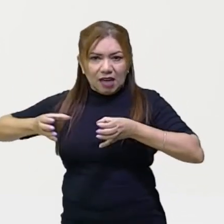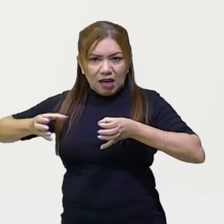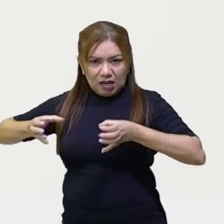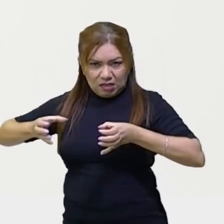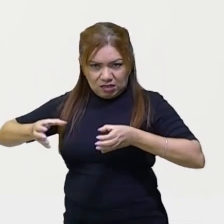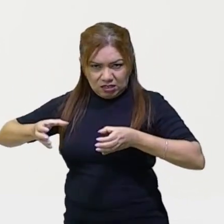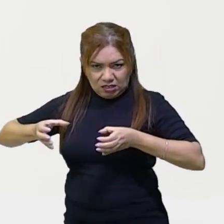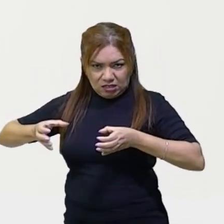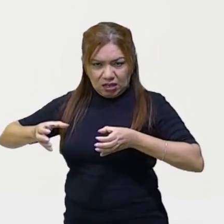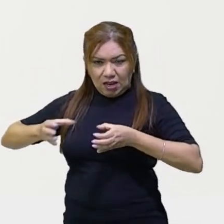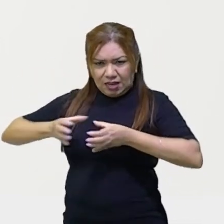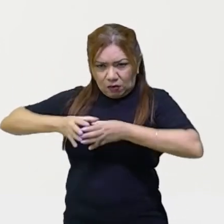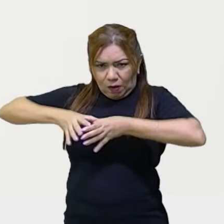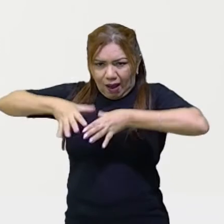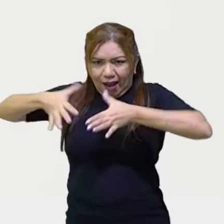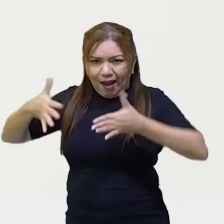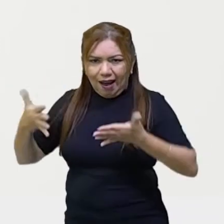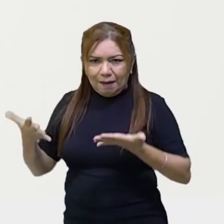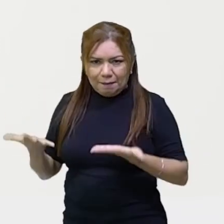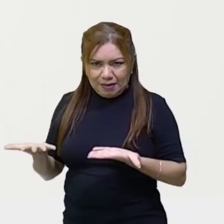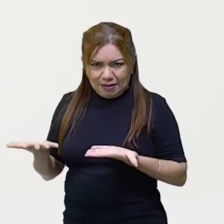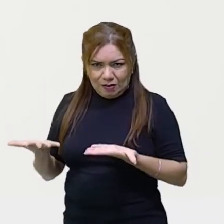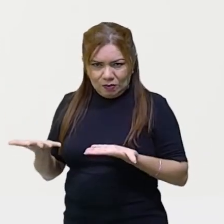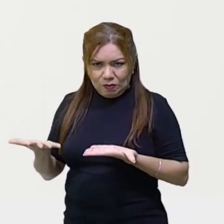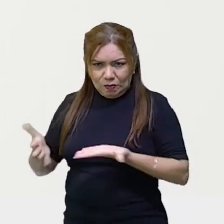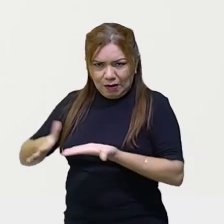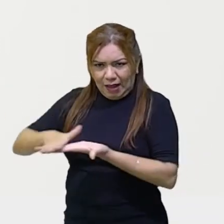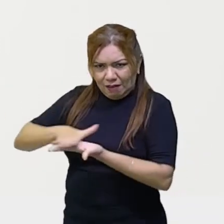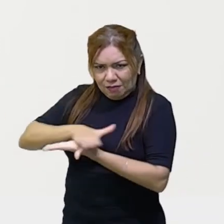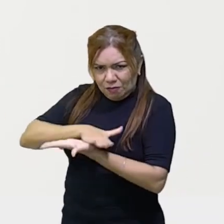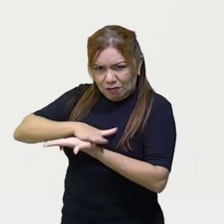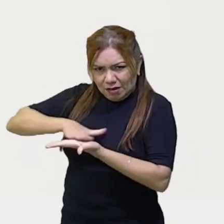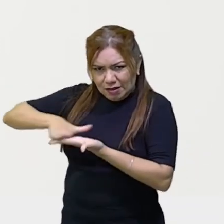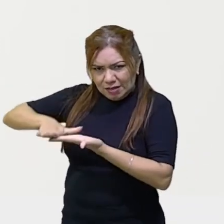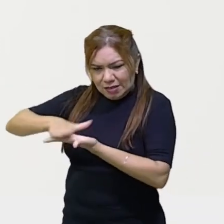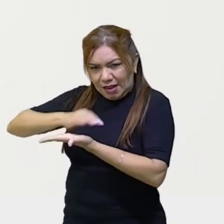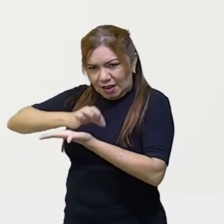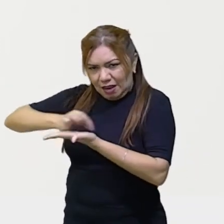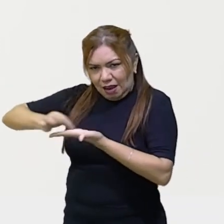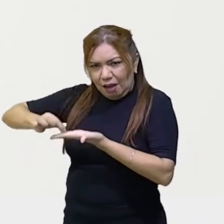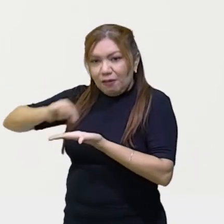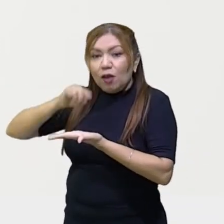uma duas três quatro cinco seis